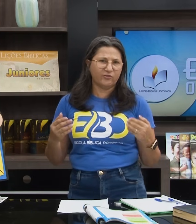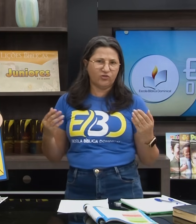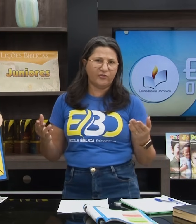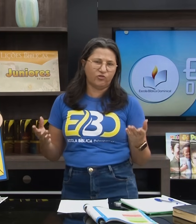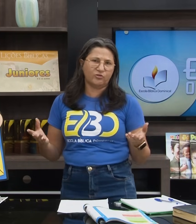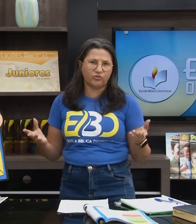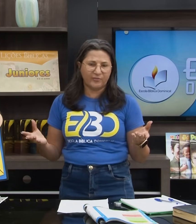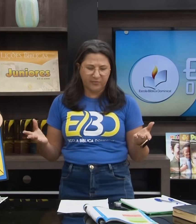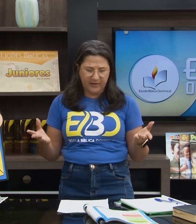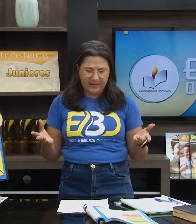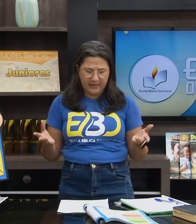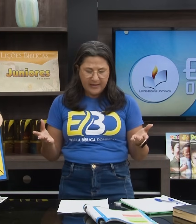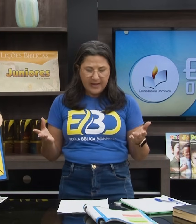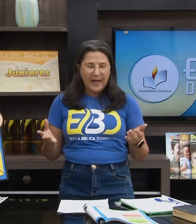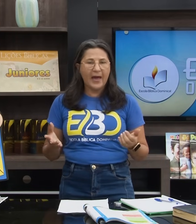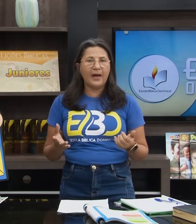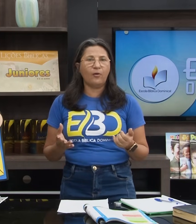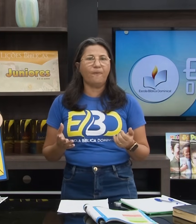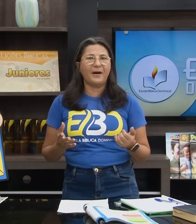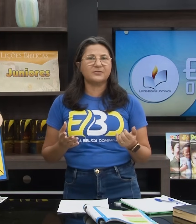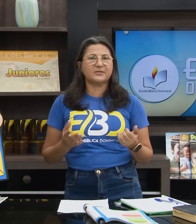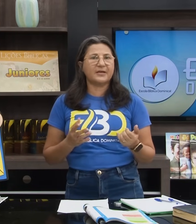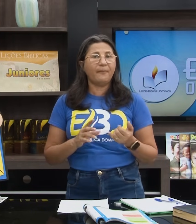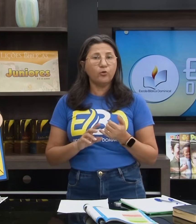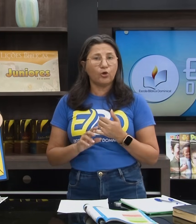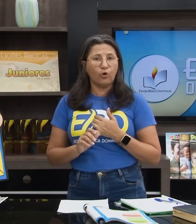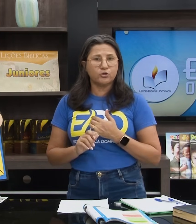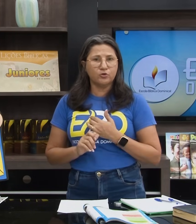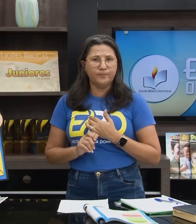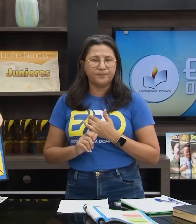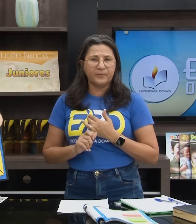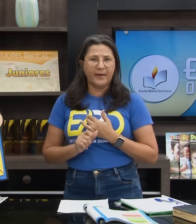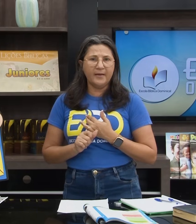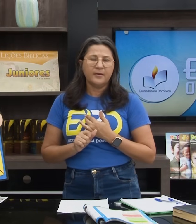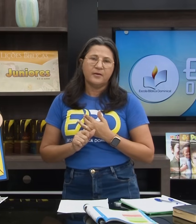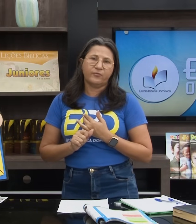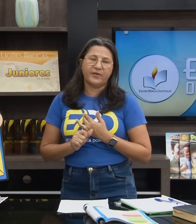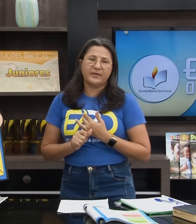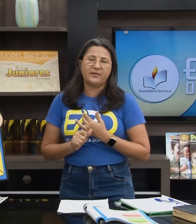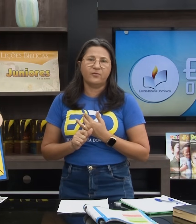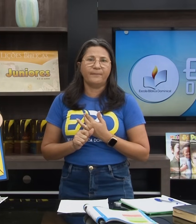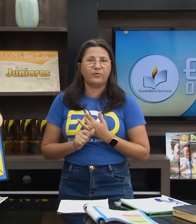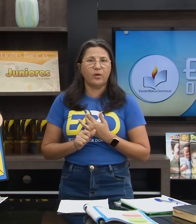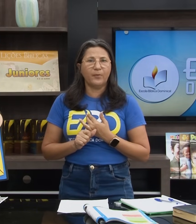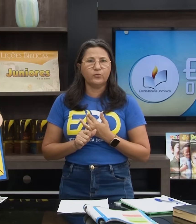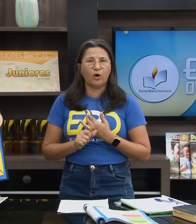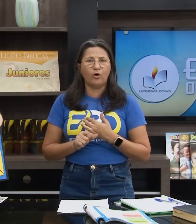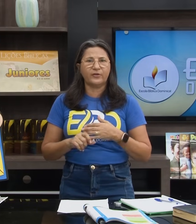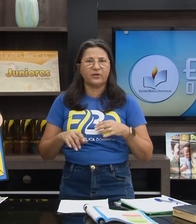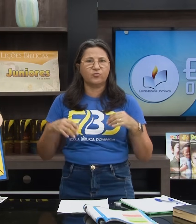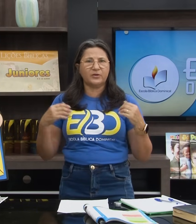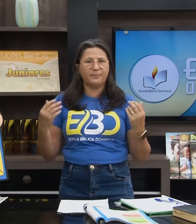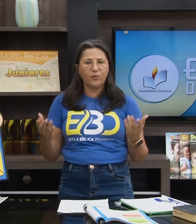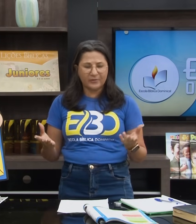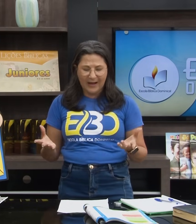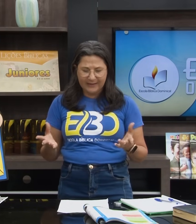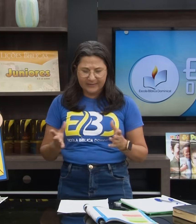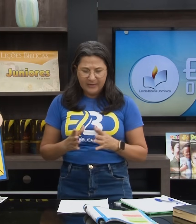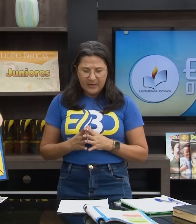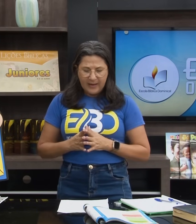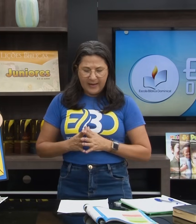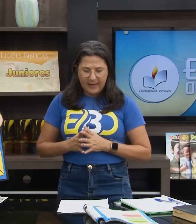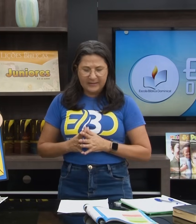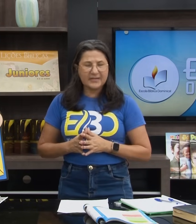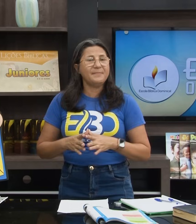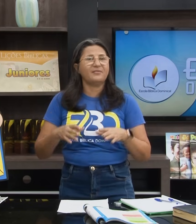os passos de Jesus que nós devemos seguir é o passo de ser bondoso não é você tem que ser uma pessoa bondosa transmitir bondade